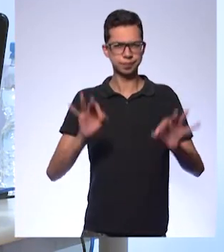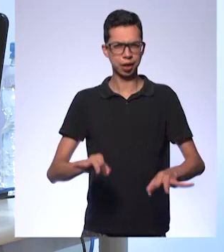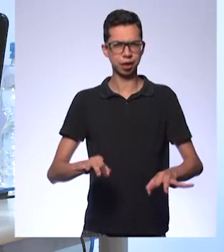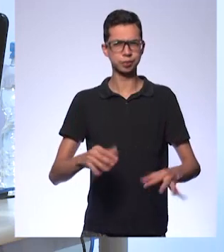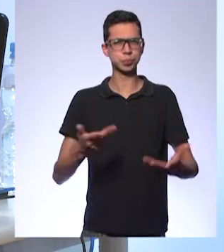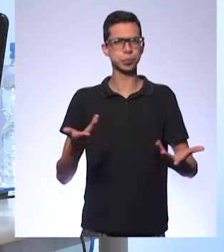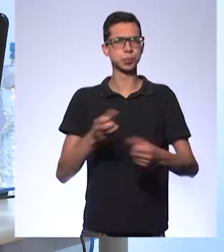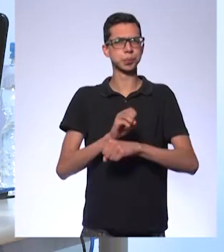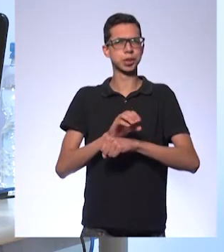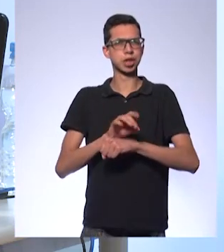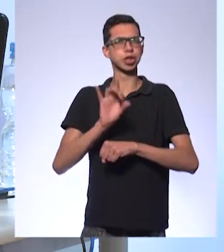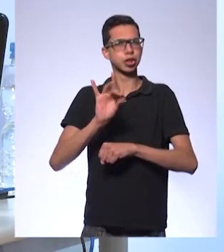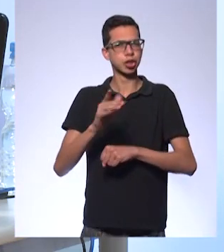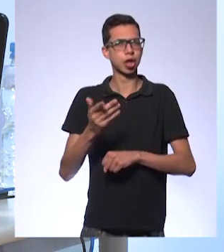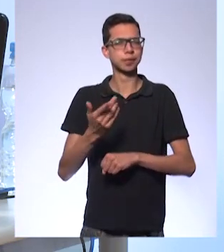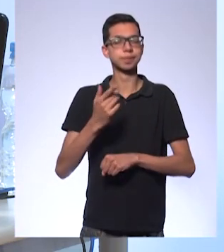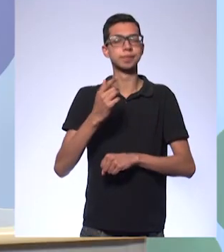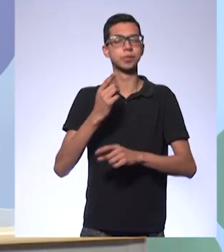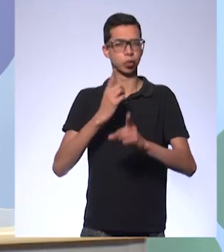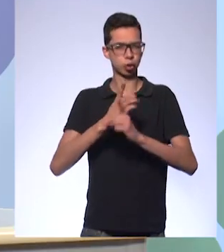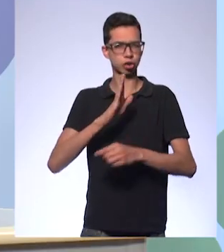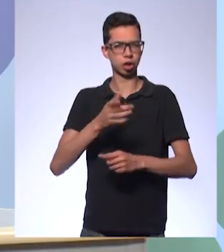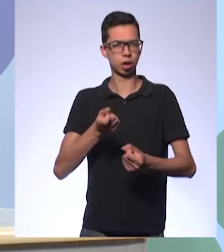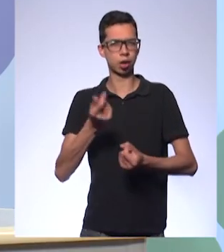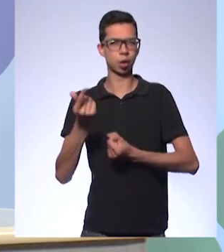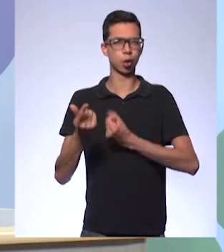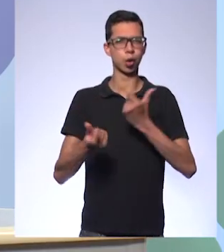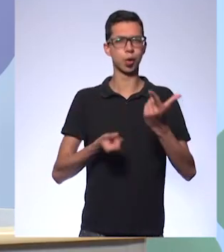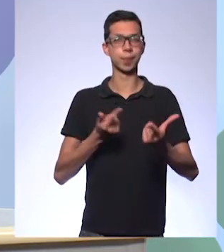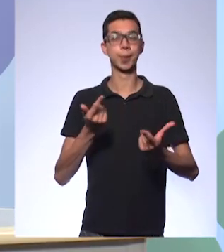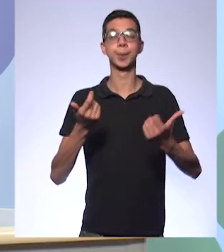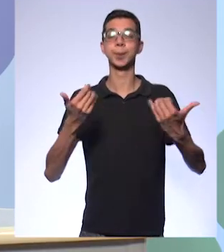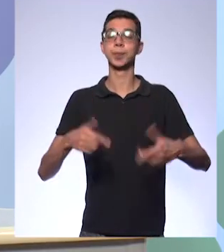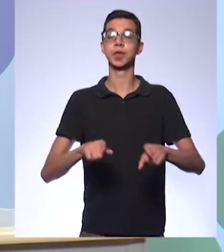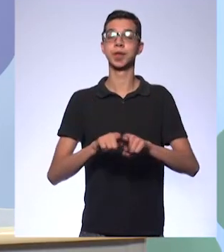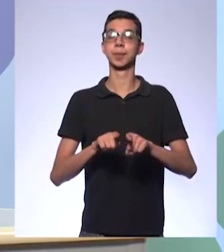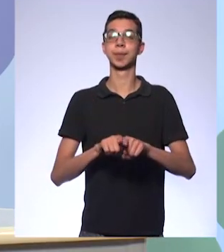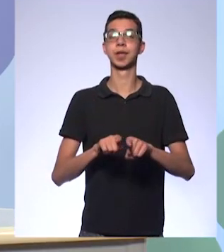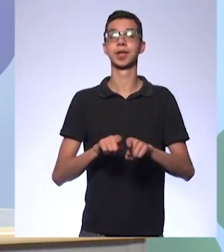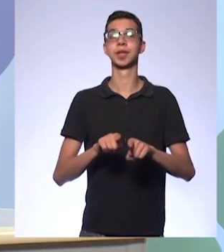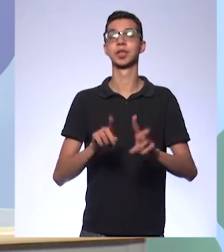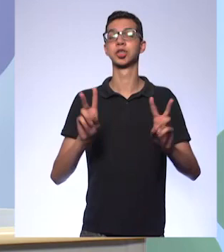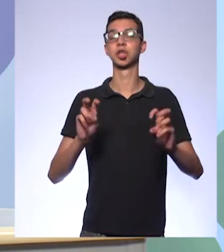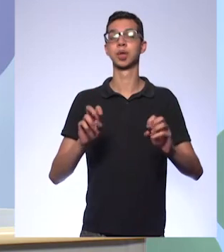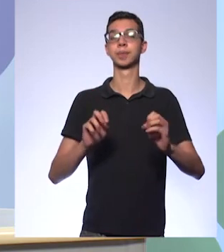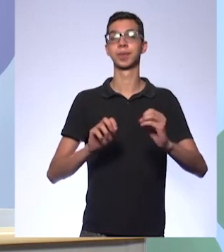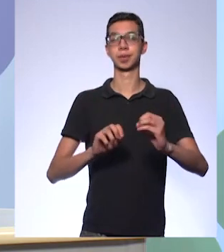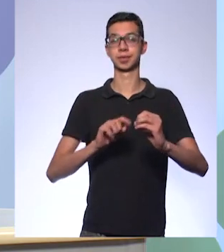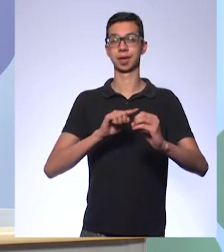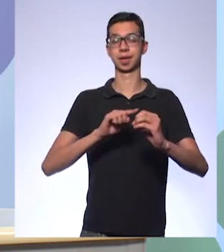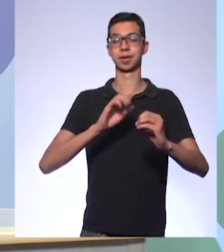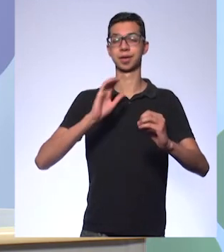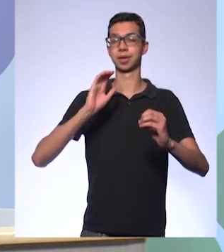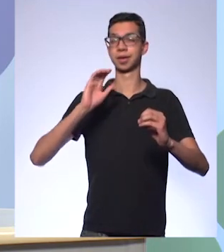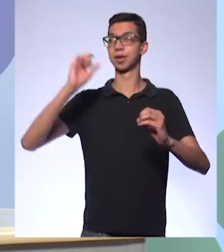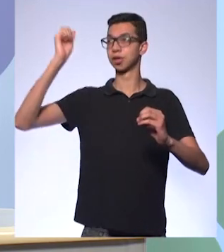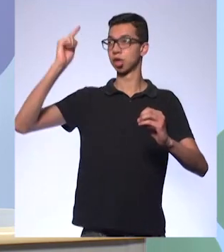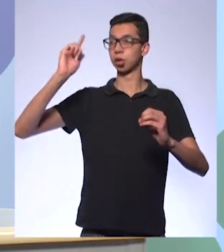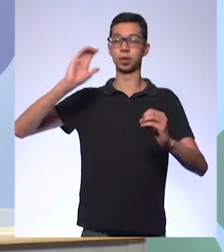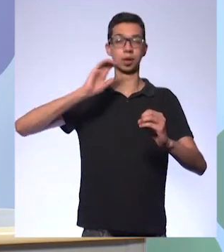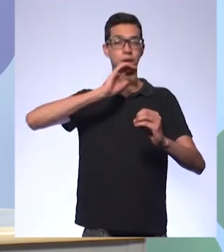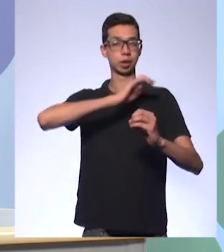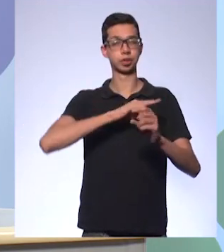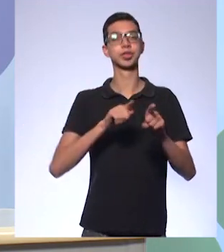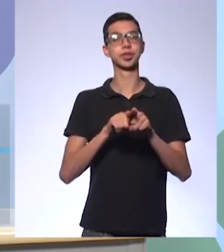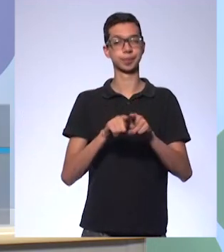achou alguma aí? Olha, a Lidiane diz que reflete o aquecimento global, Aham. muitos falando sobre efeito estufa, né? Que